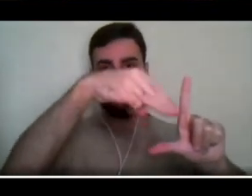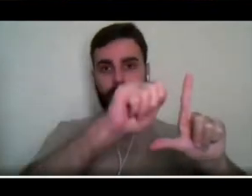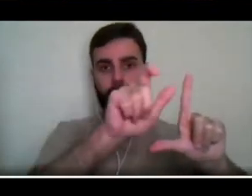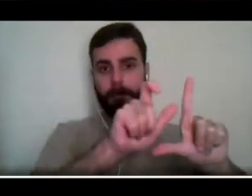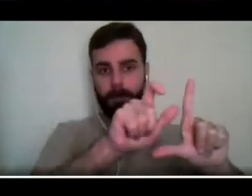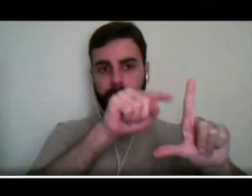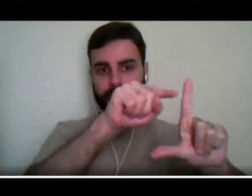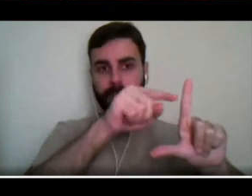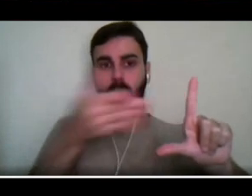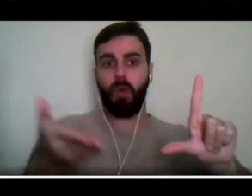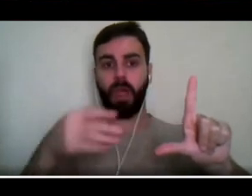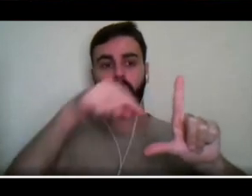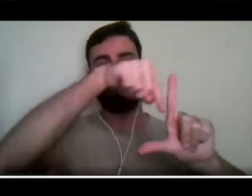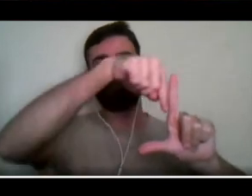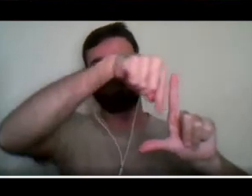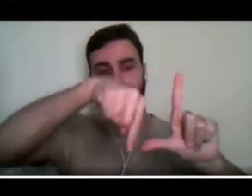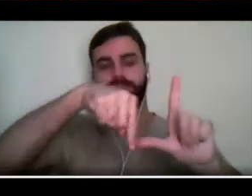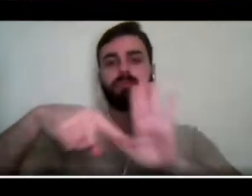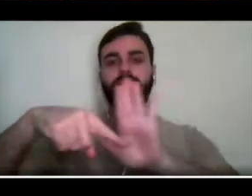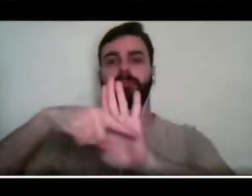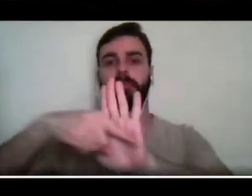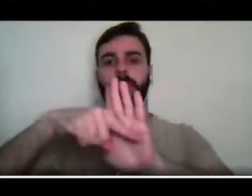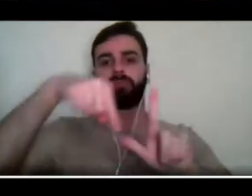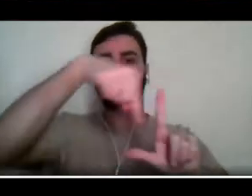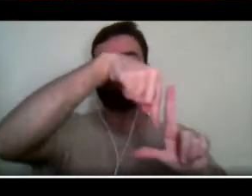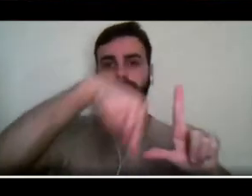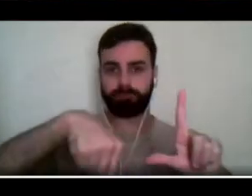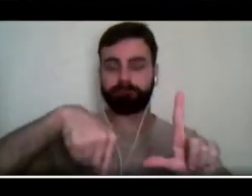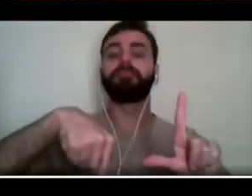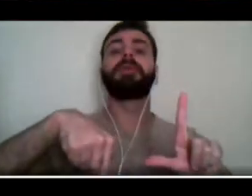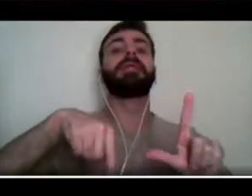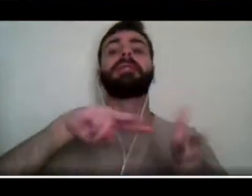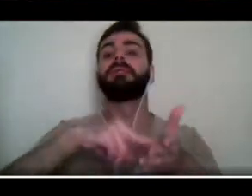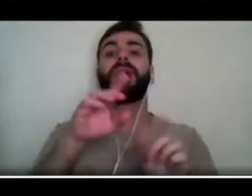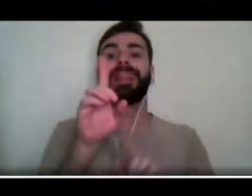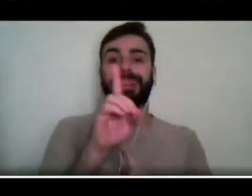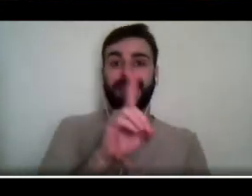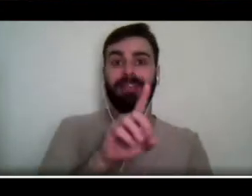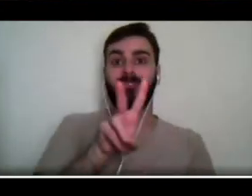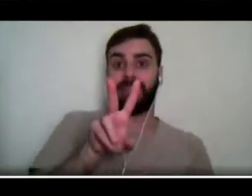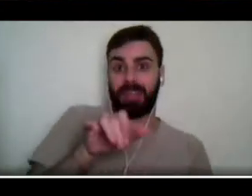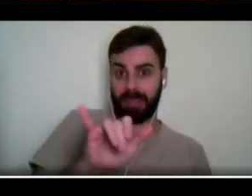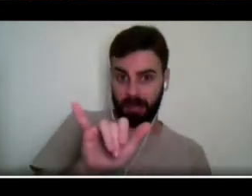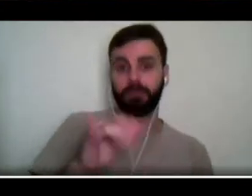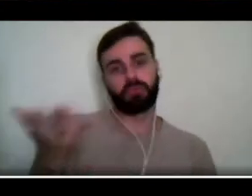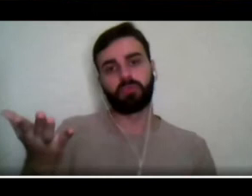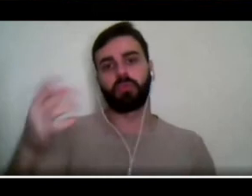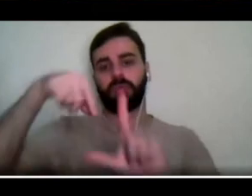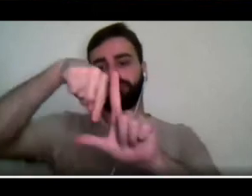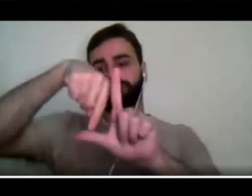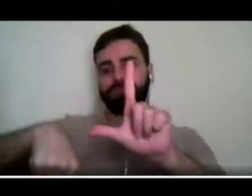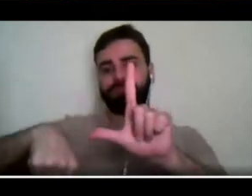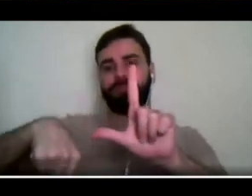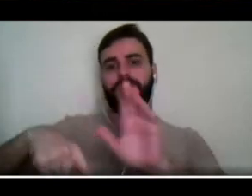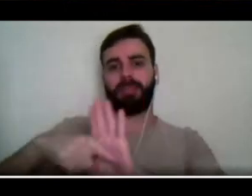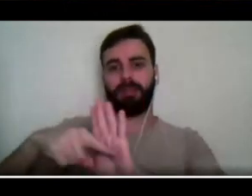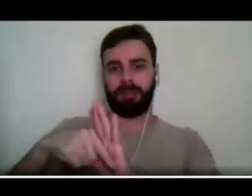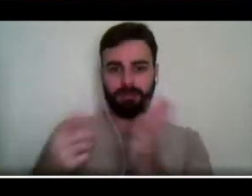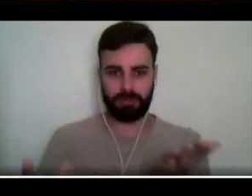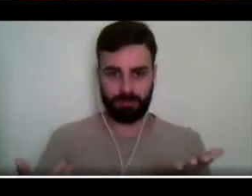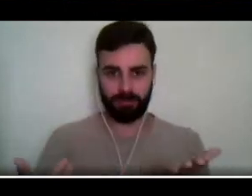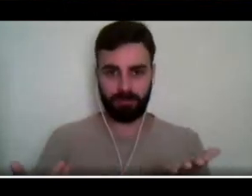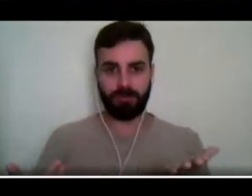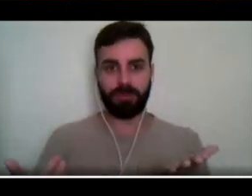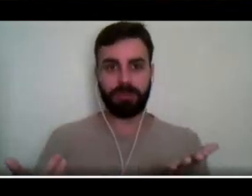é negativa, que é o que acontece aqui. E essa inclinação ela vai aumentando, que é o que está acontecendo aqui. A velocidade ela